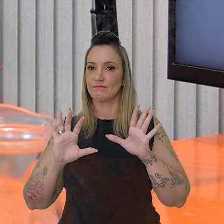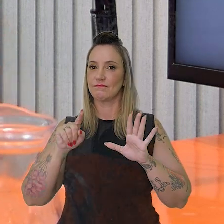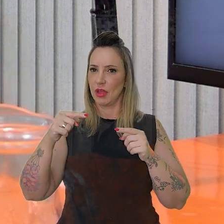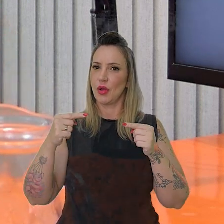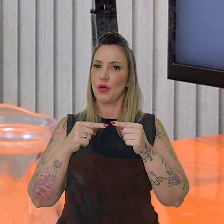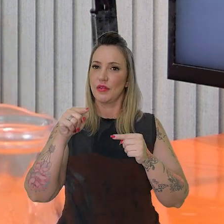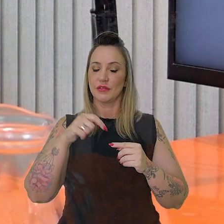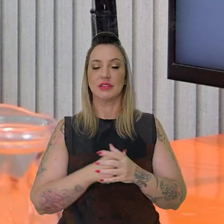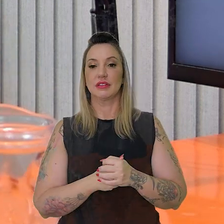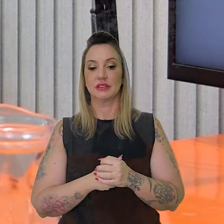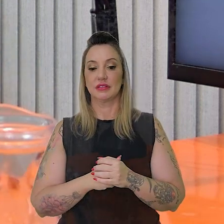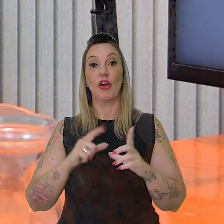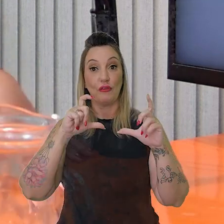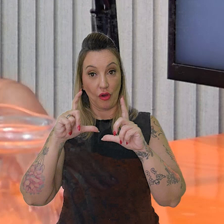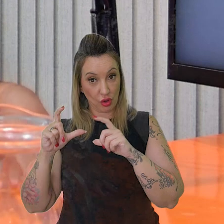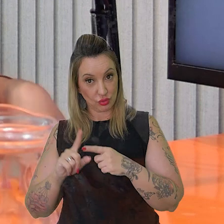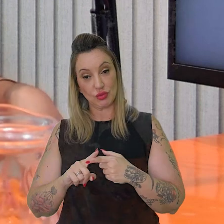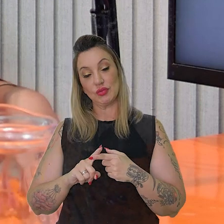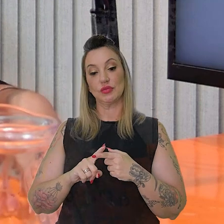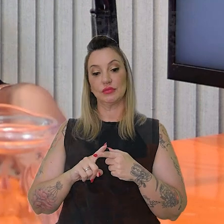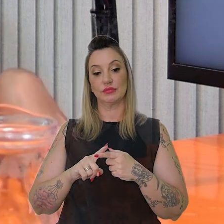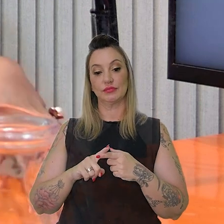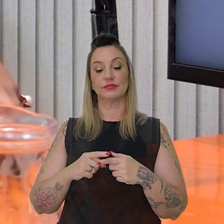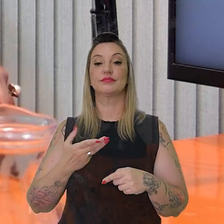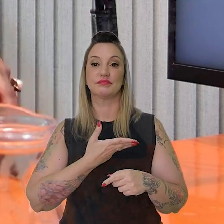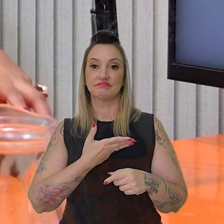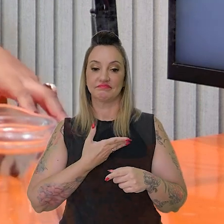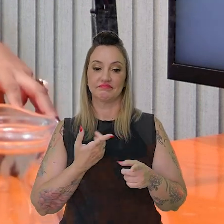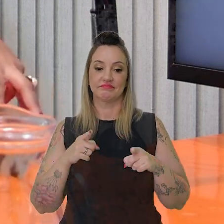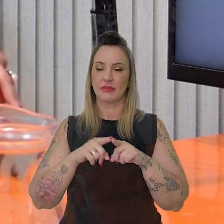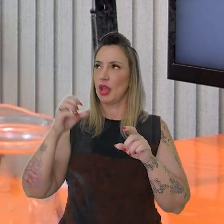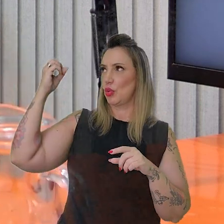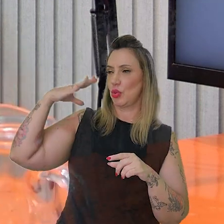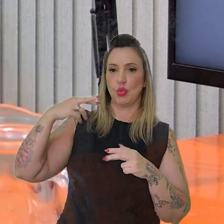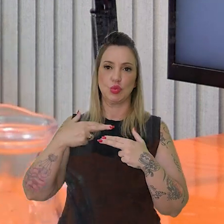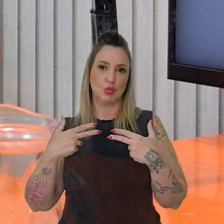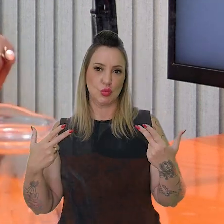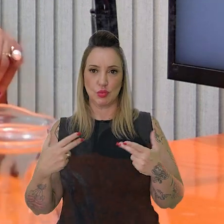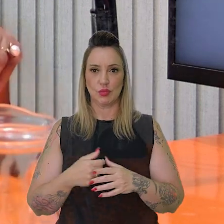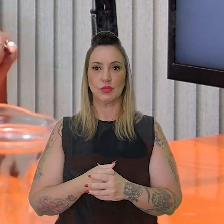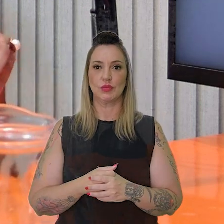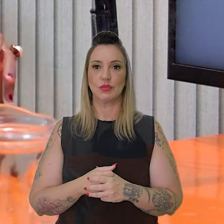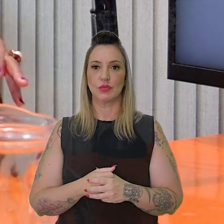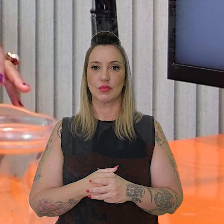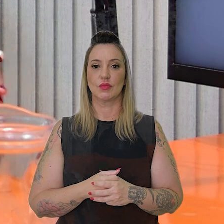mais determinar com para você fotos né que aí a nossa amiga vai trazer toda a questão de iluminação